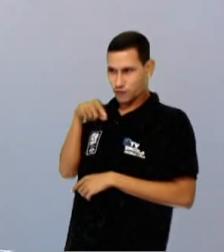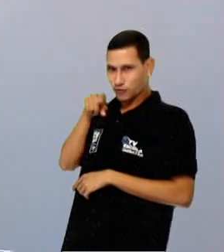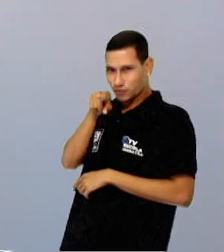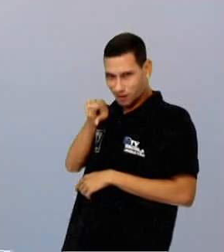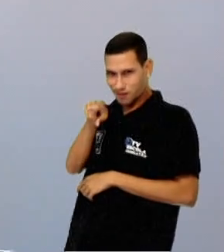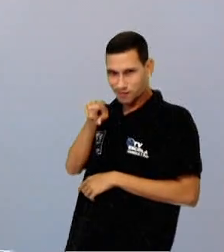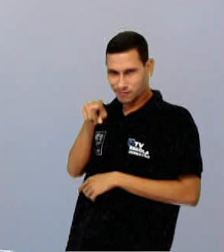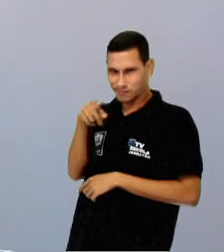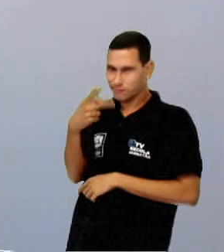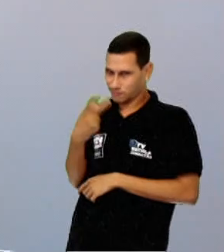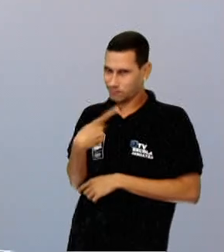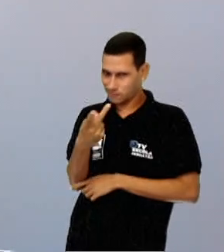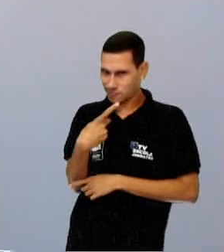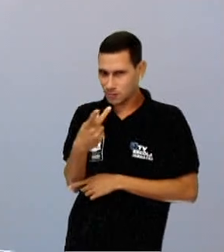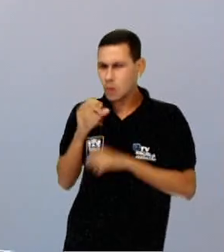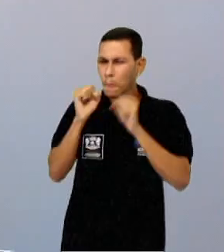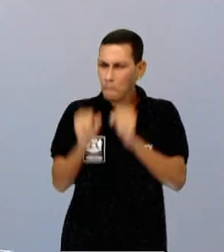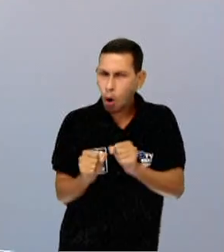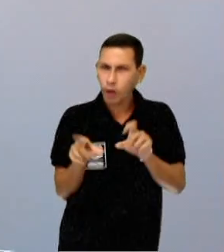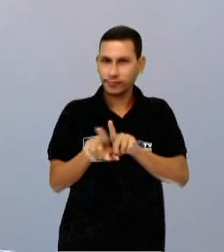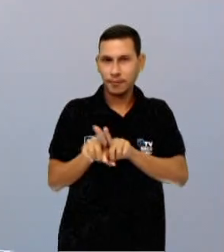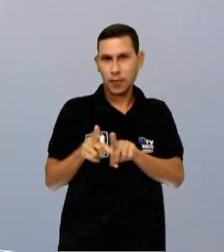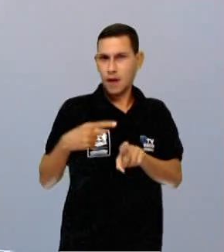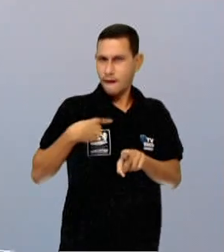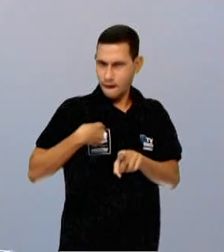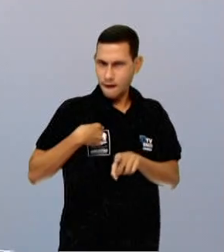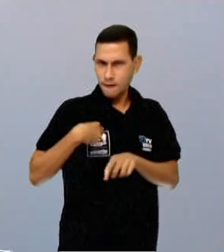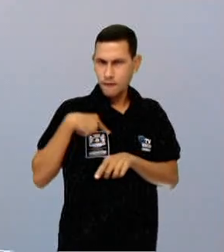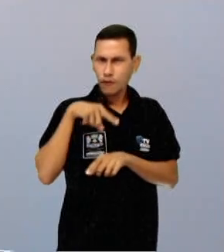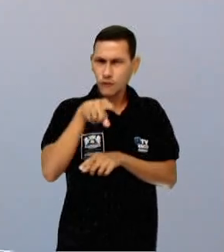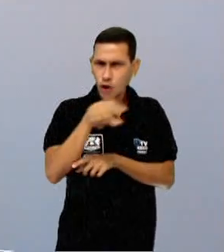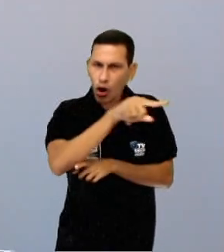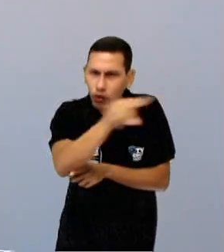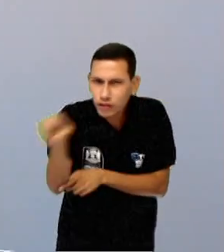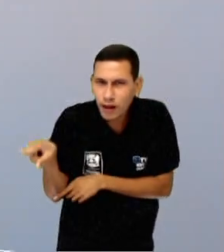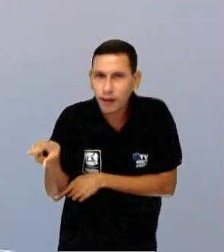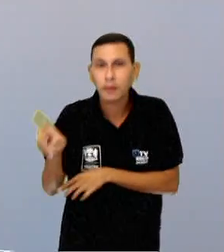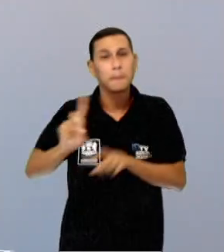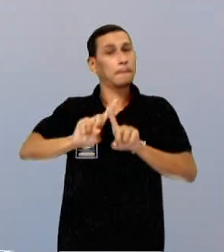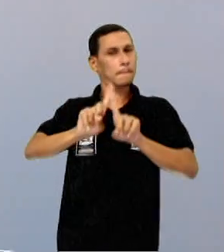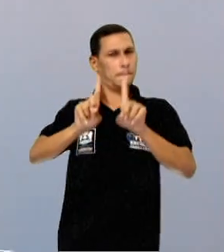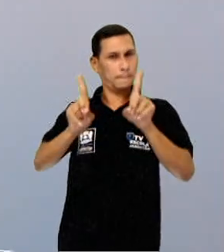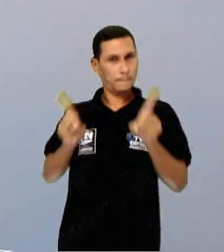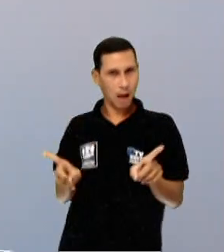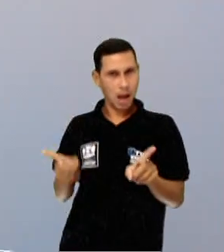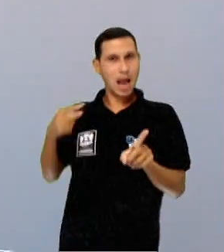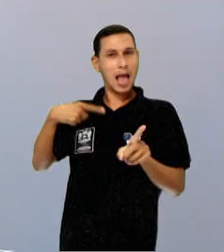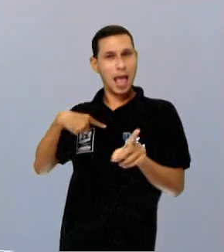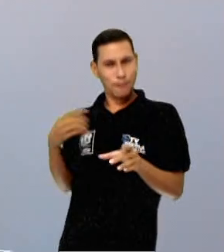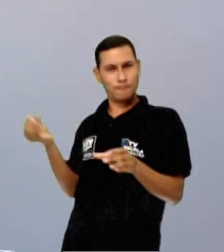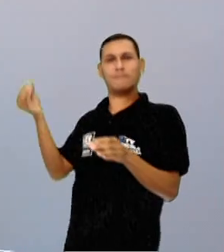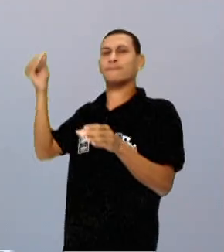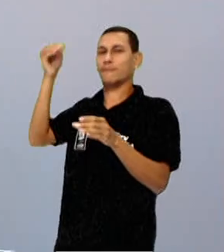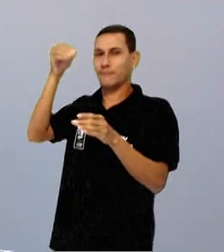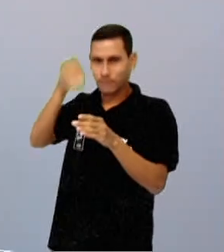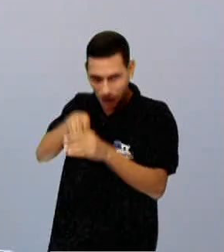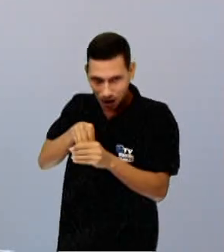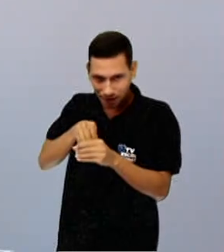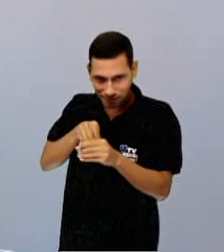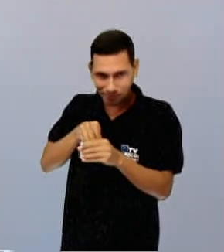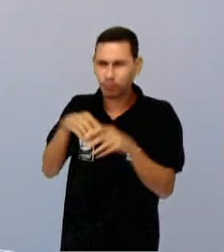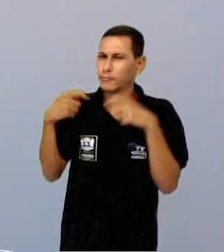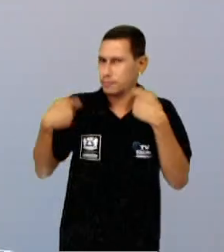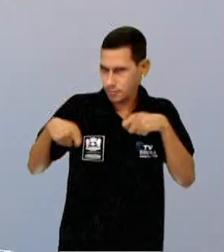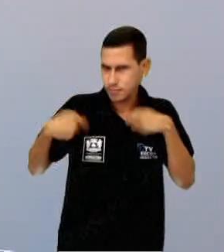você pode também ser eu e vocês contanto que eu esteja incluso